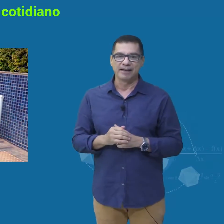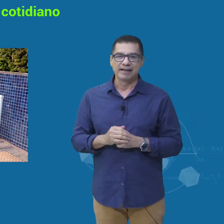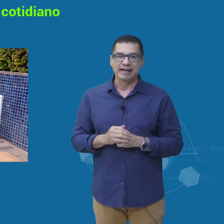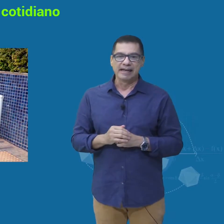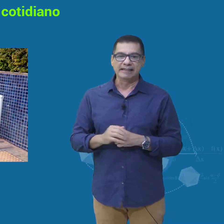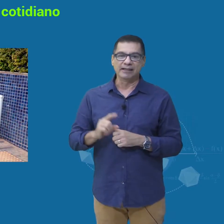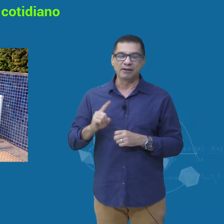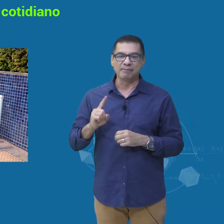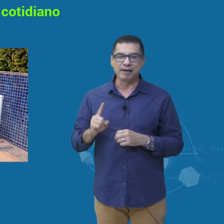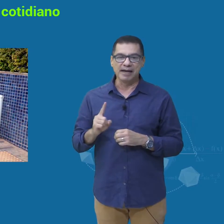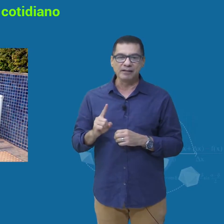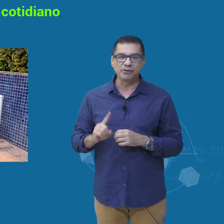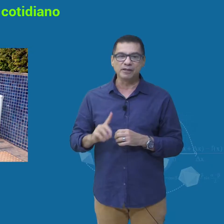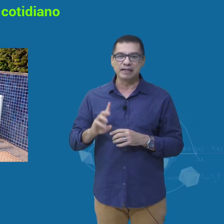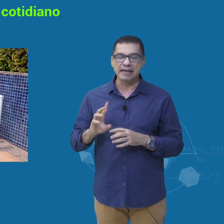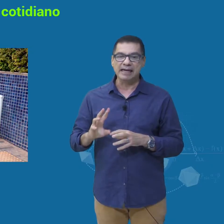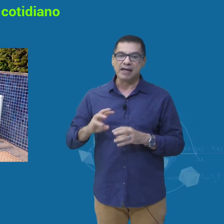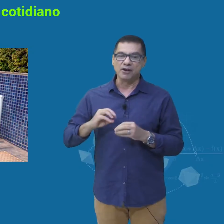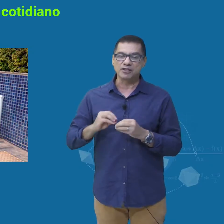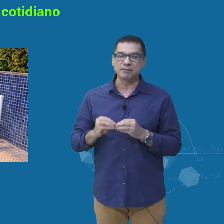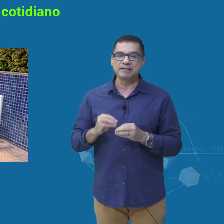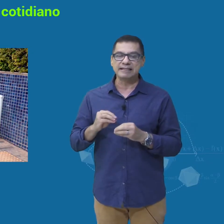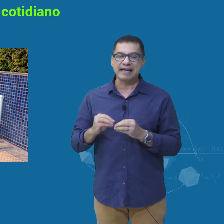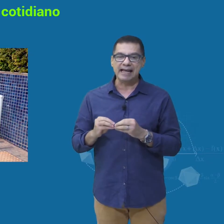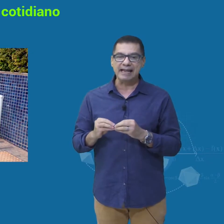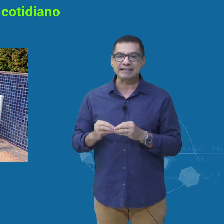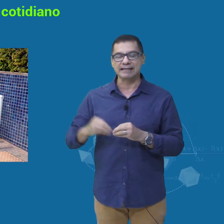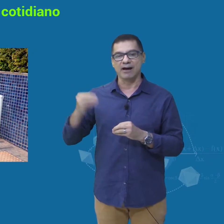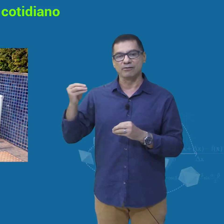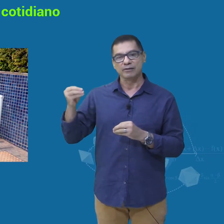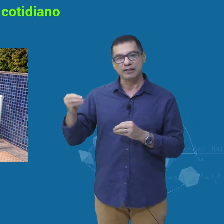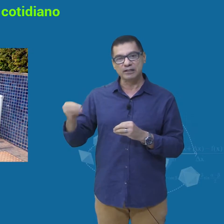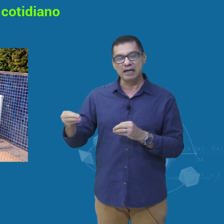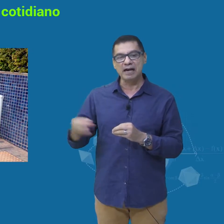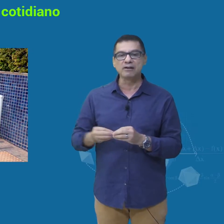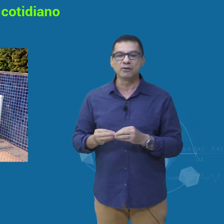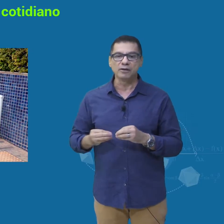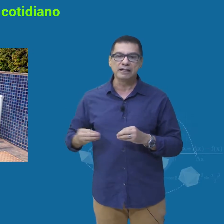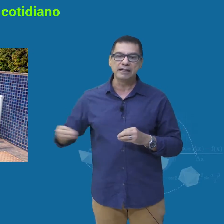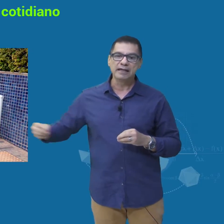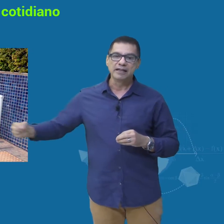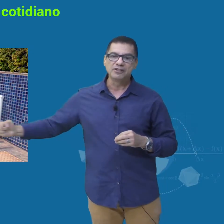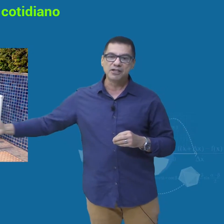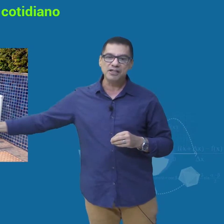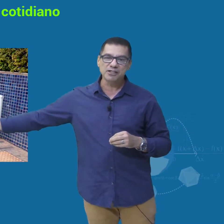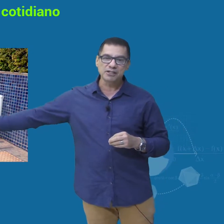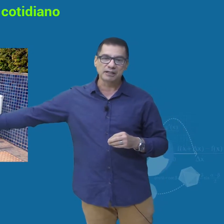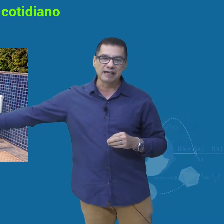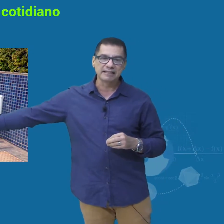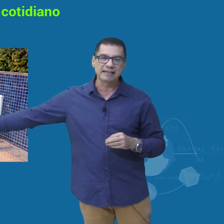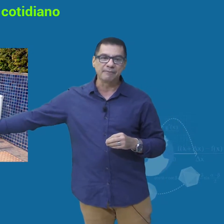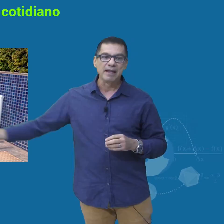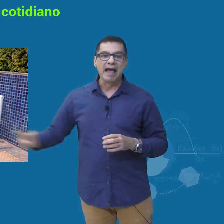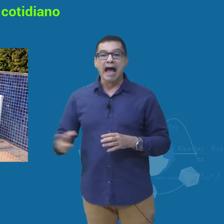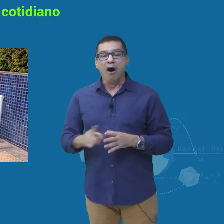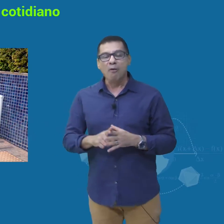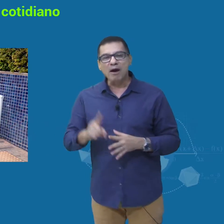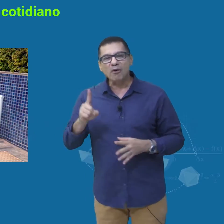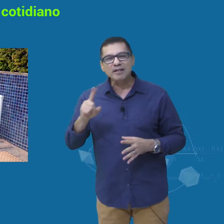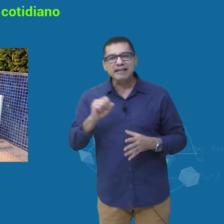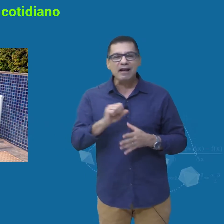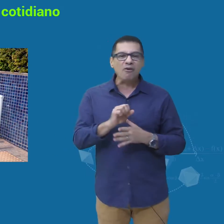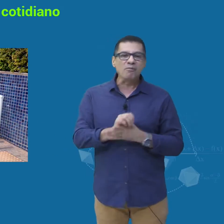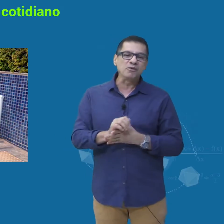só. Então, lembrando que nós temos essa relação de ângulo e distância.